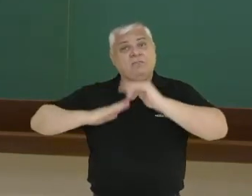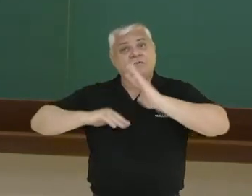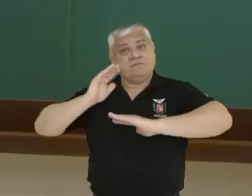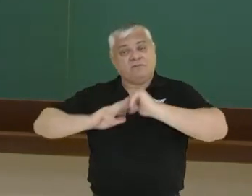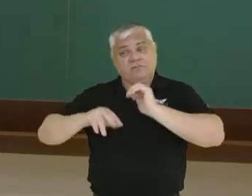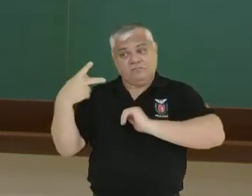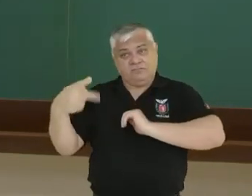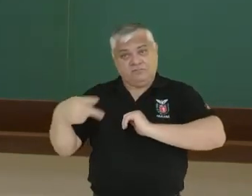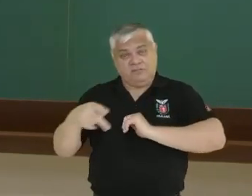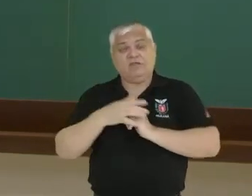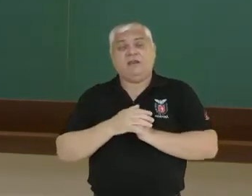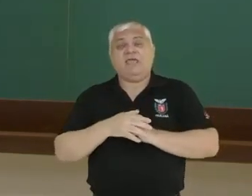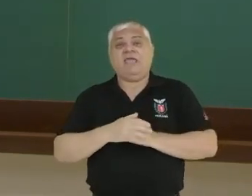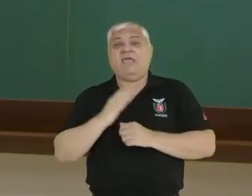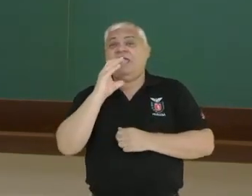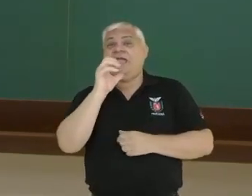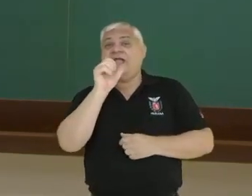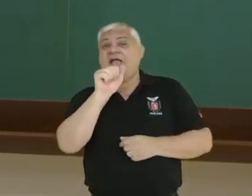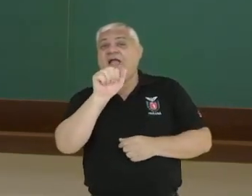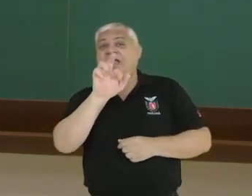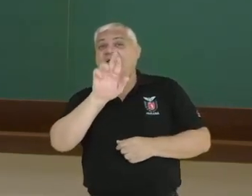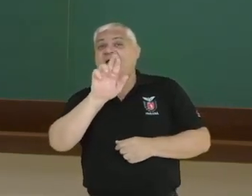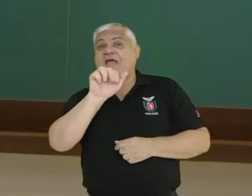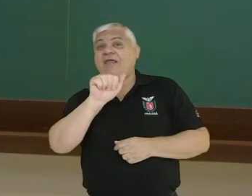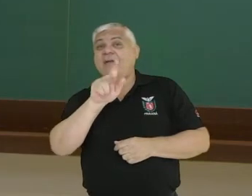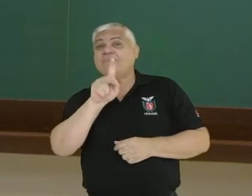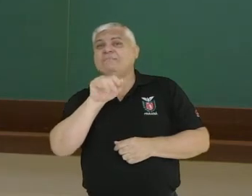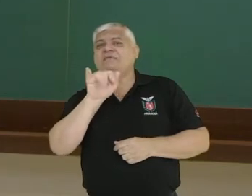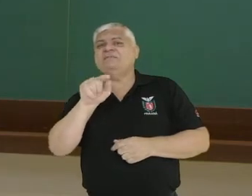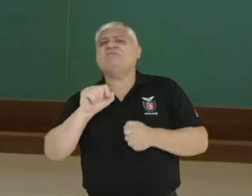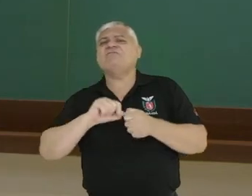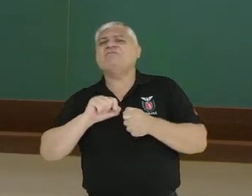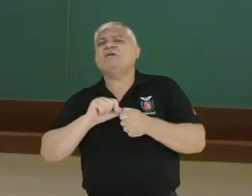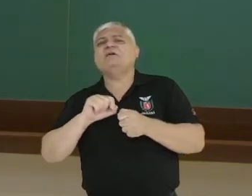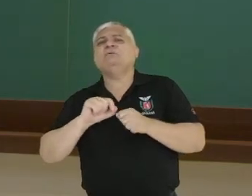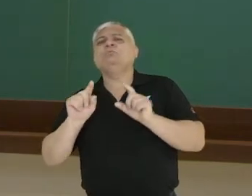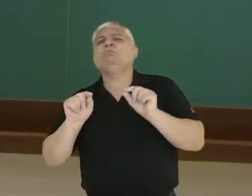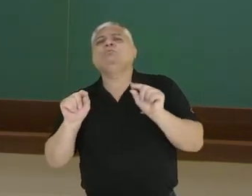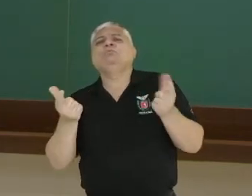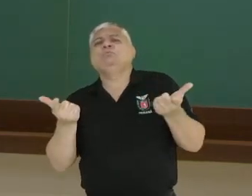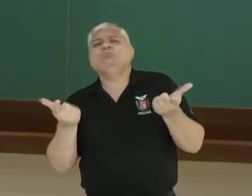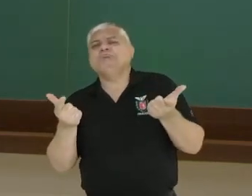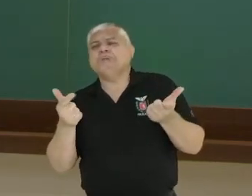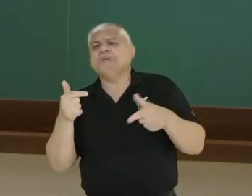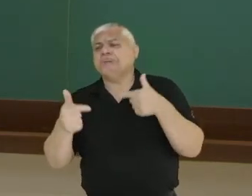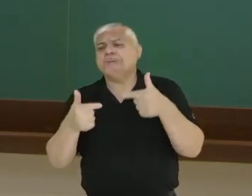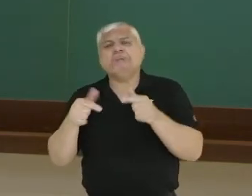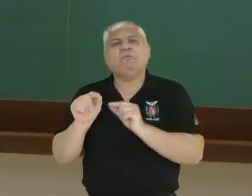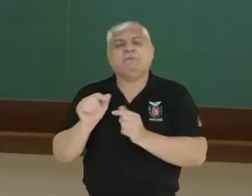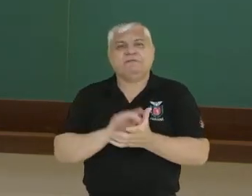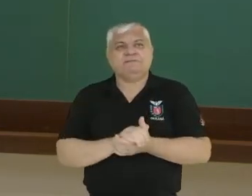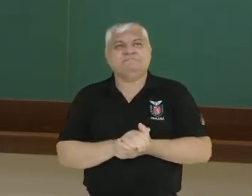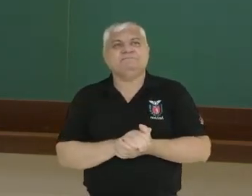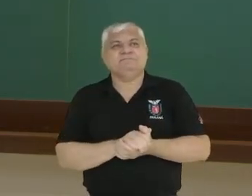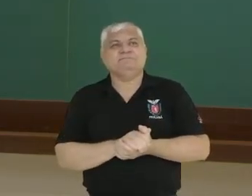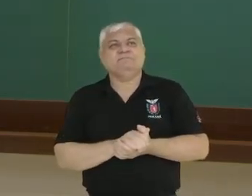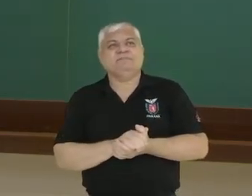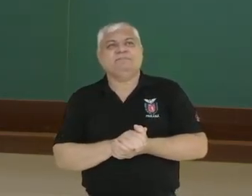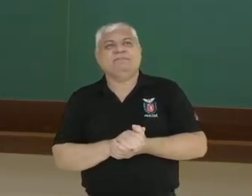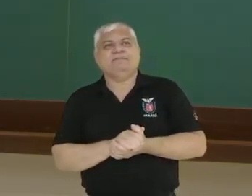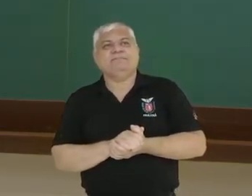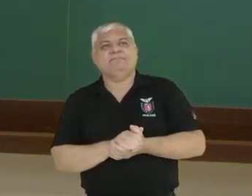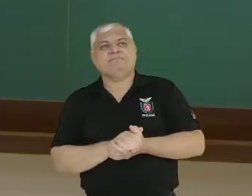ofício de carapina, certo? Mas qual será que é essa profissão? Vamos ver? Vamos